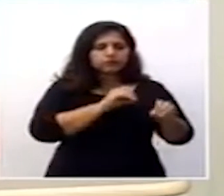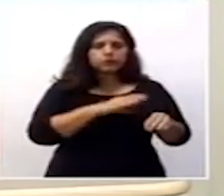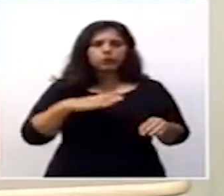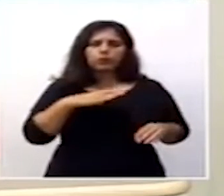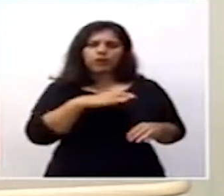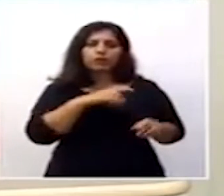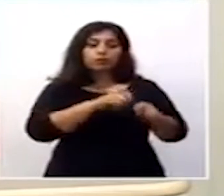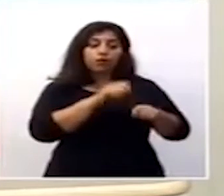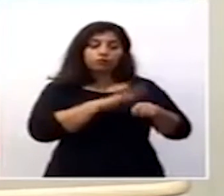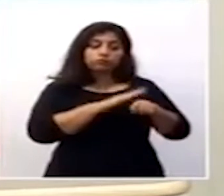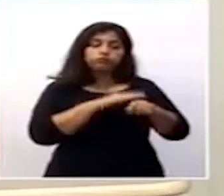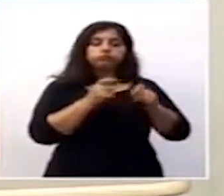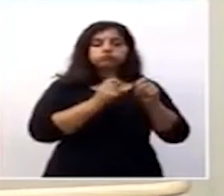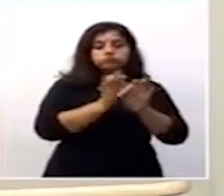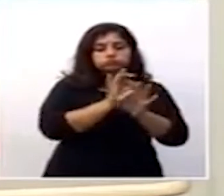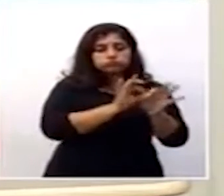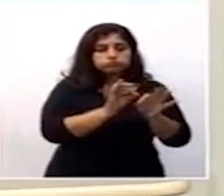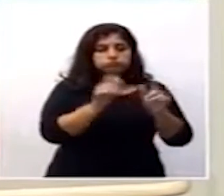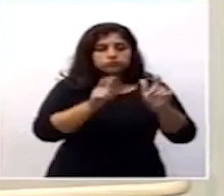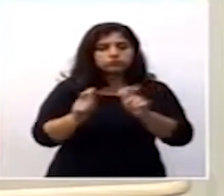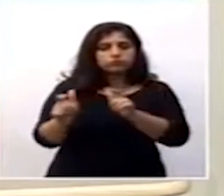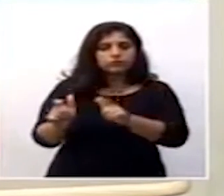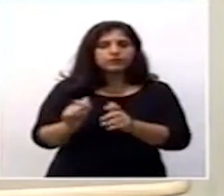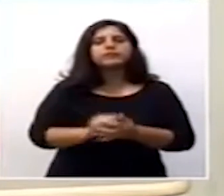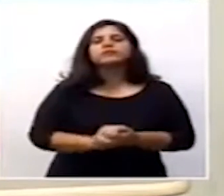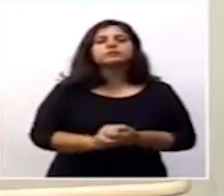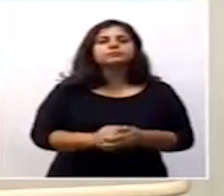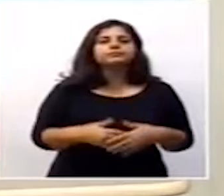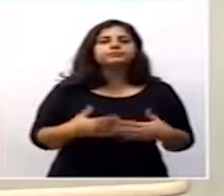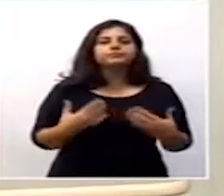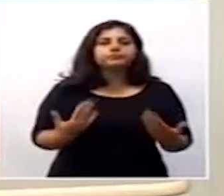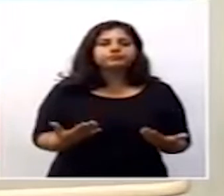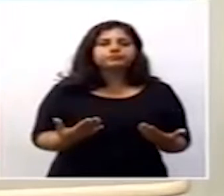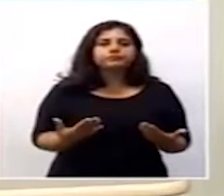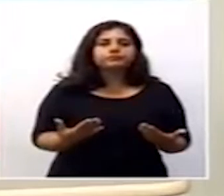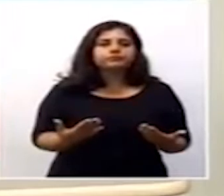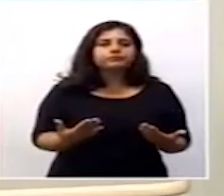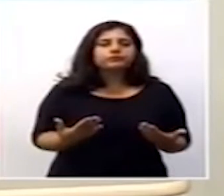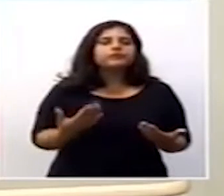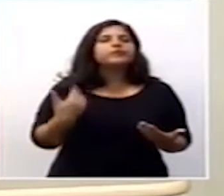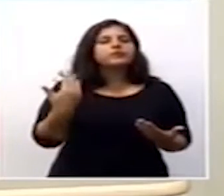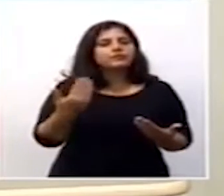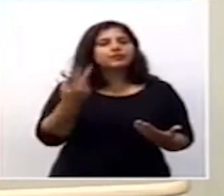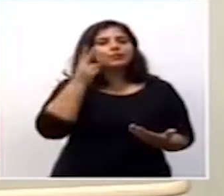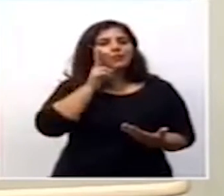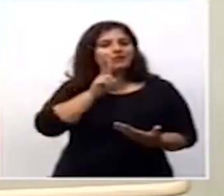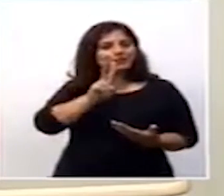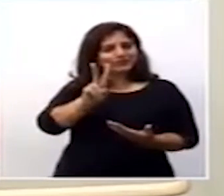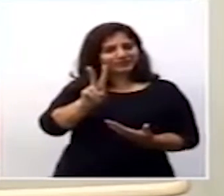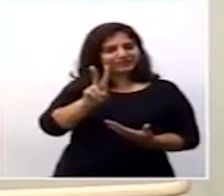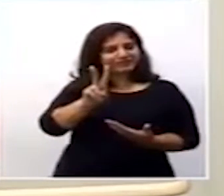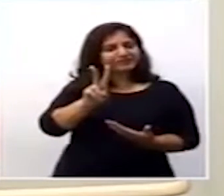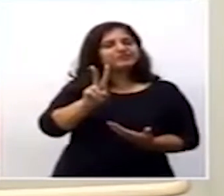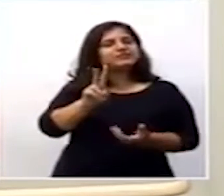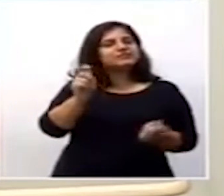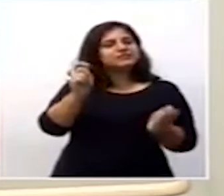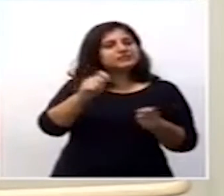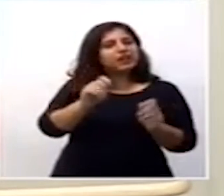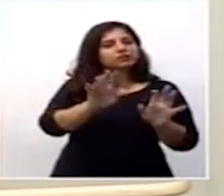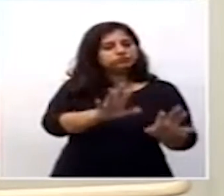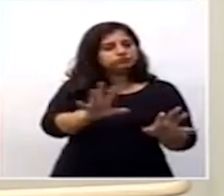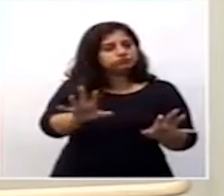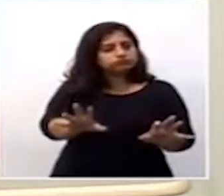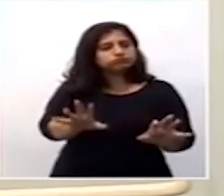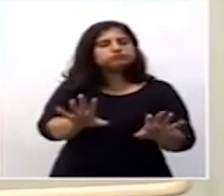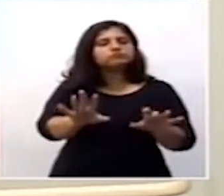poderia ser feito ali dentro do lugar, né? E assim, depois de 2 dias, eles teriam que voltar